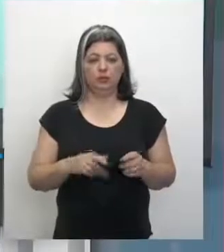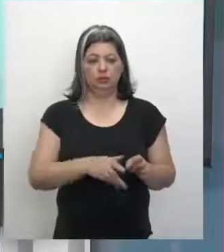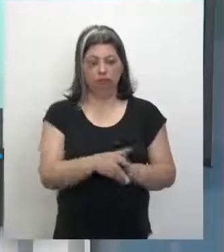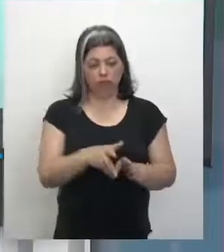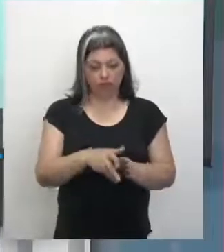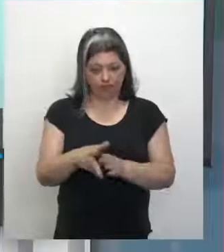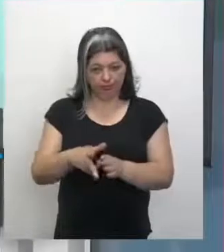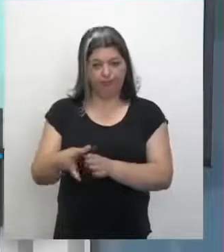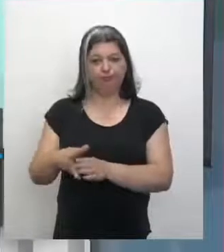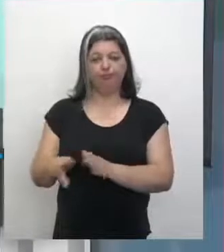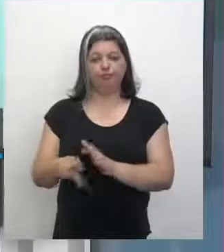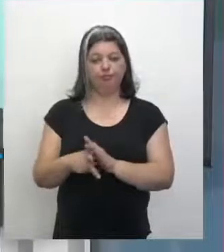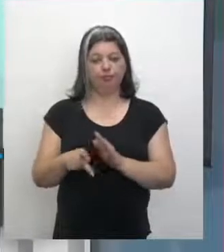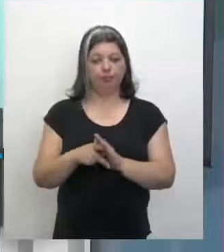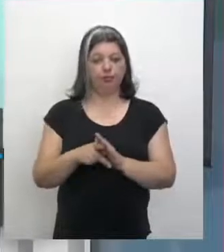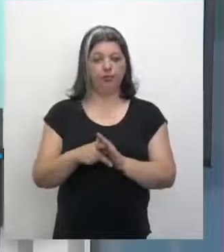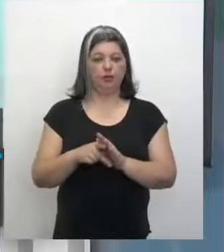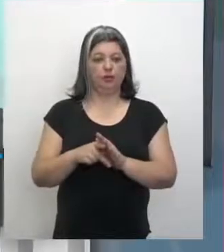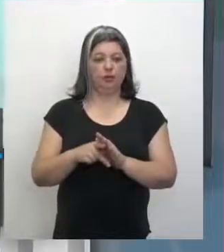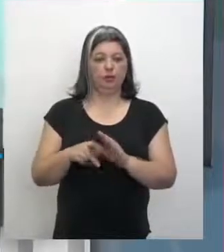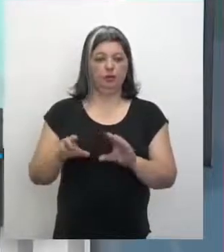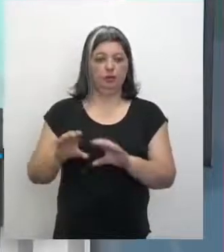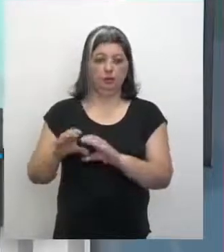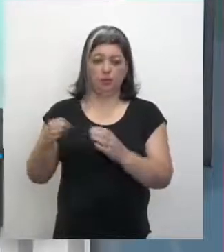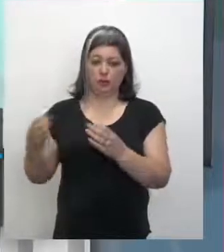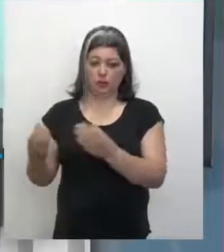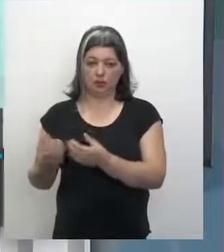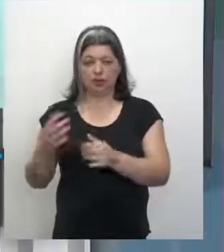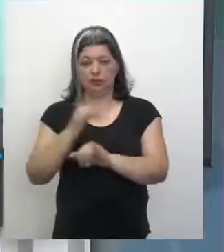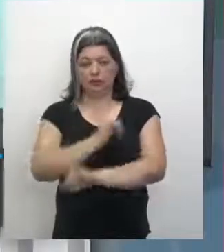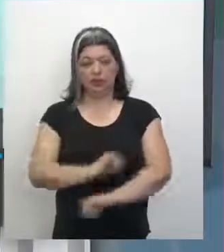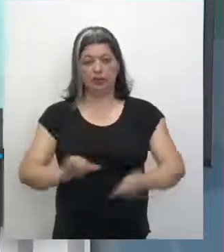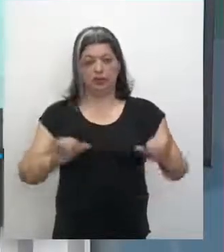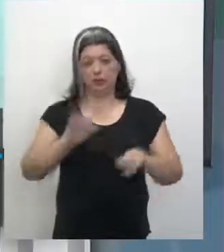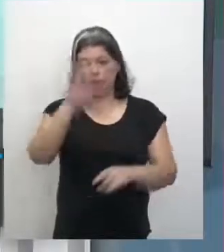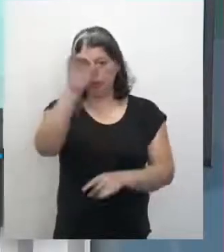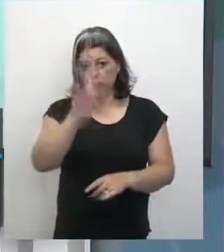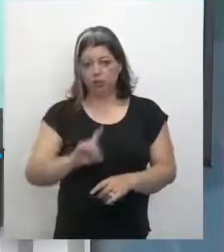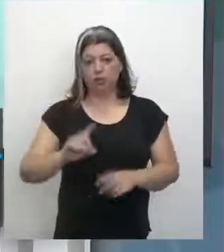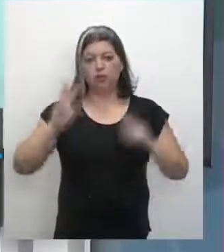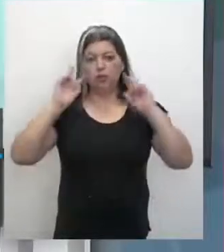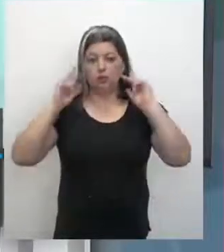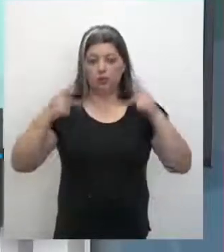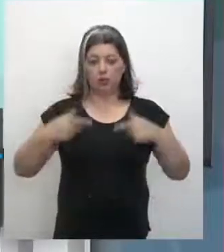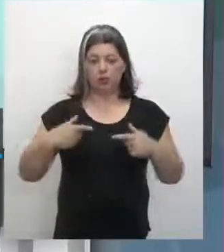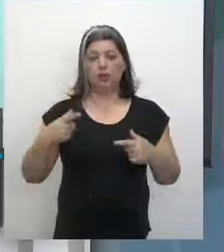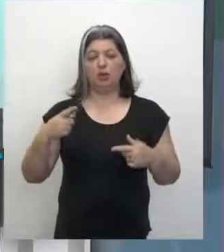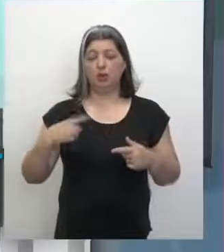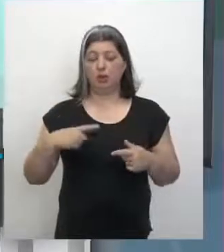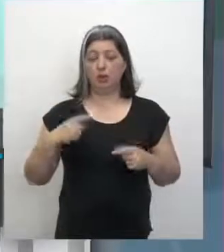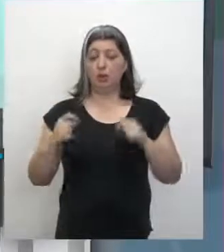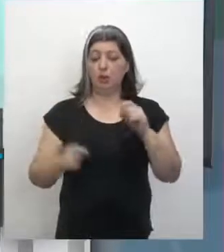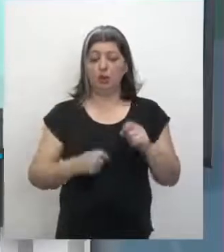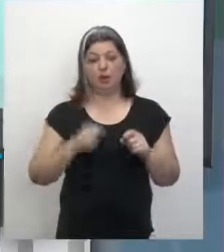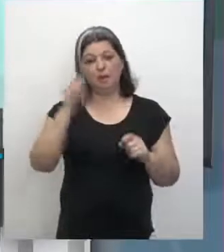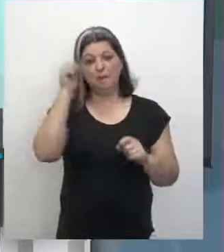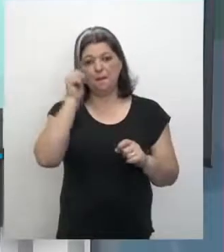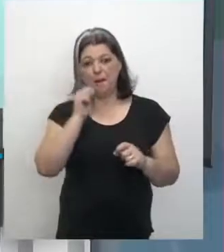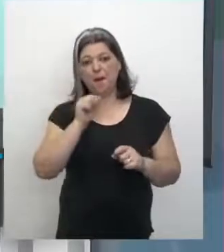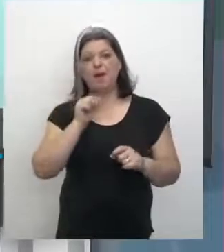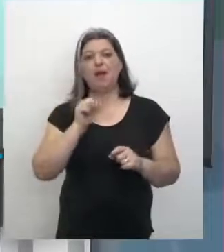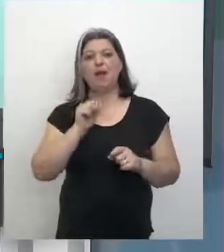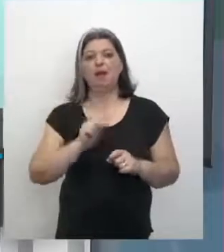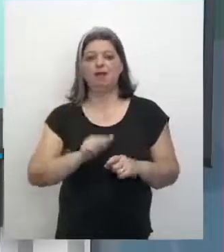orientando, né, a questão aí do comitê, né, sobre a Declaração dos Direitos Humanos. Então, ter uma mulher à frente naquela